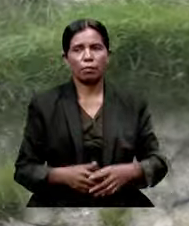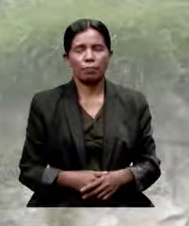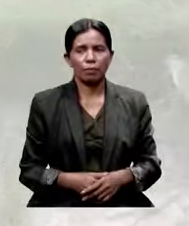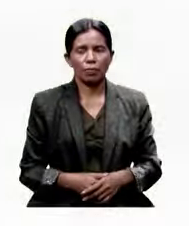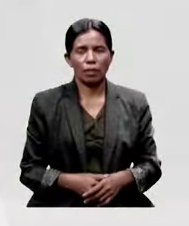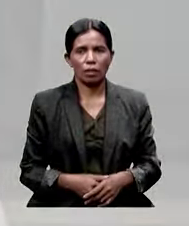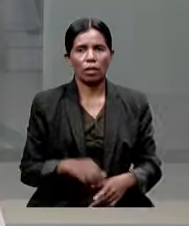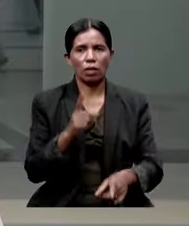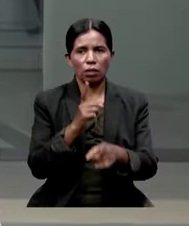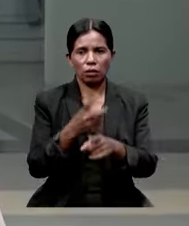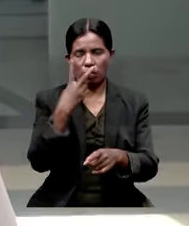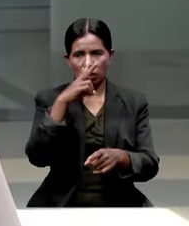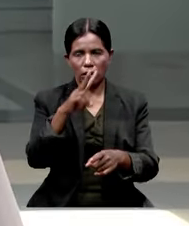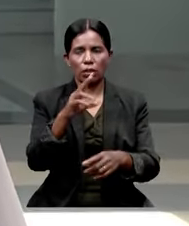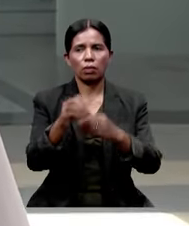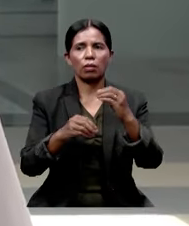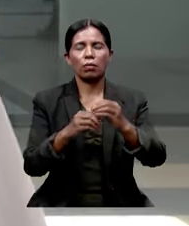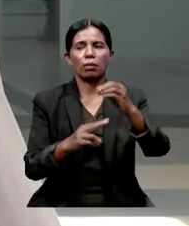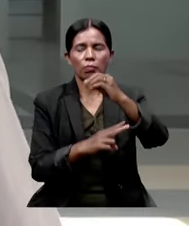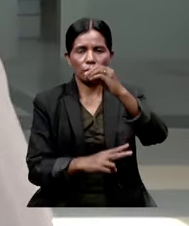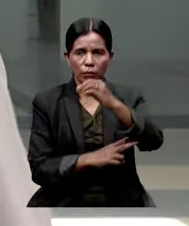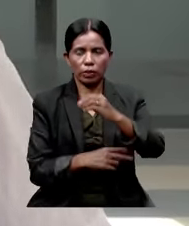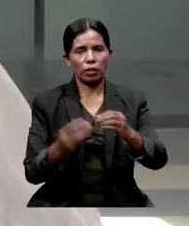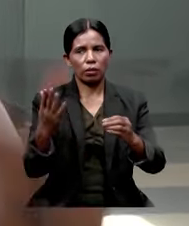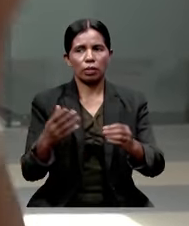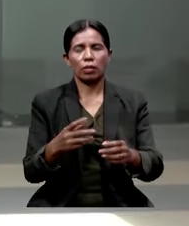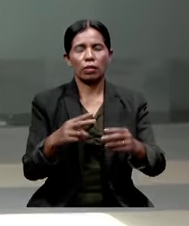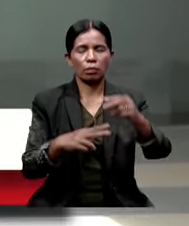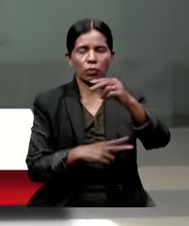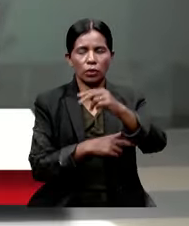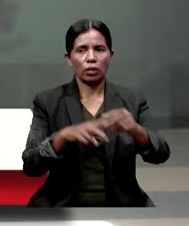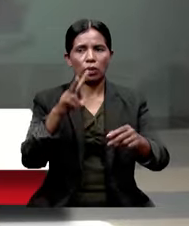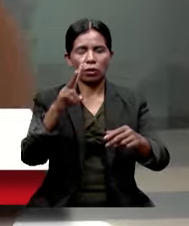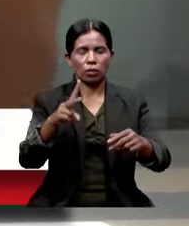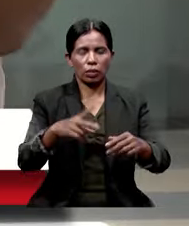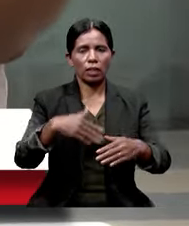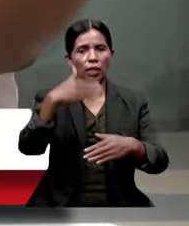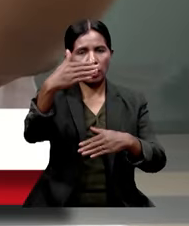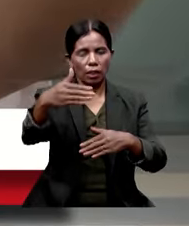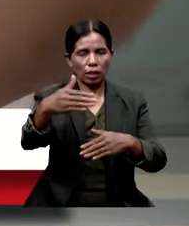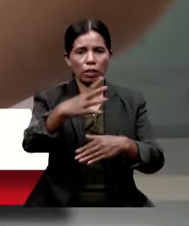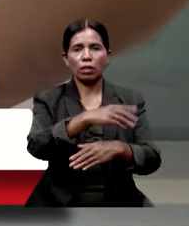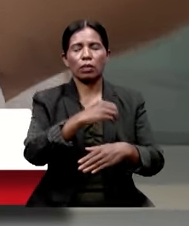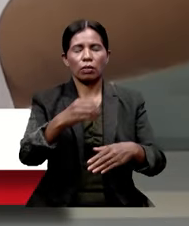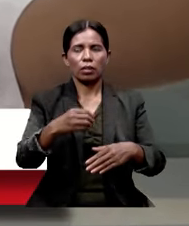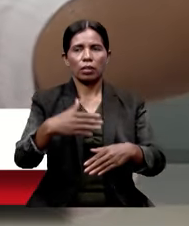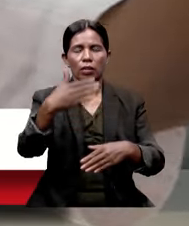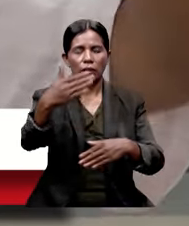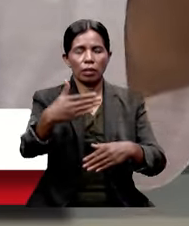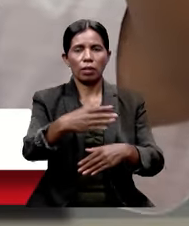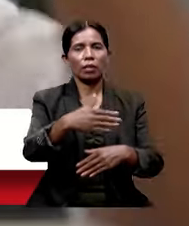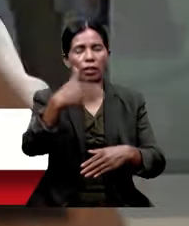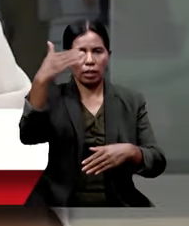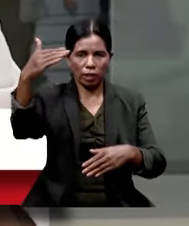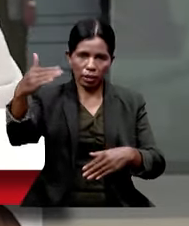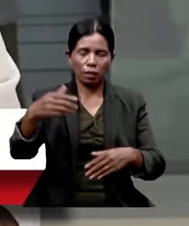ke ponte ne, ya ponte ruai de karaik maik tuang, homo si da beli brit sonda lete ne mas